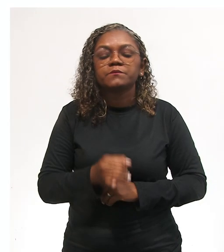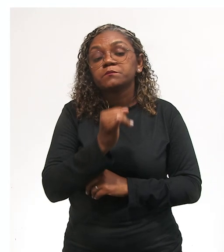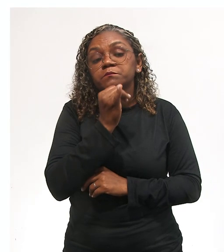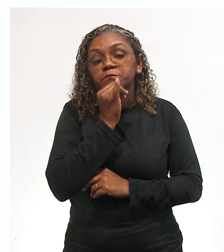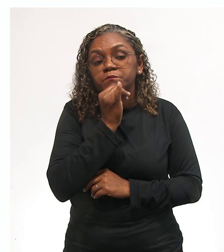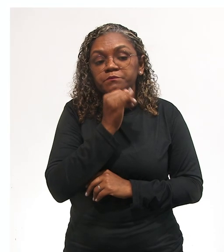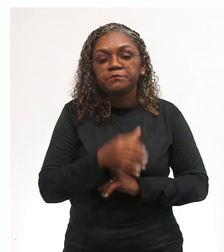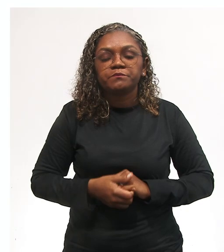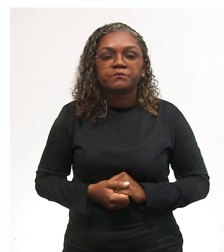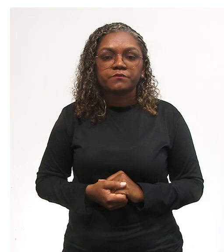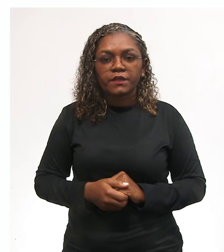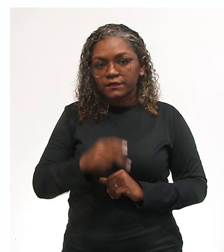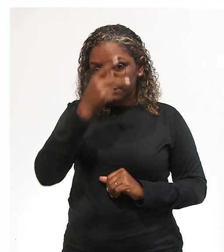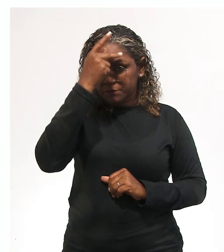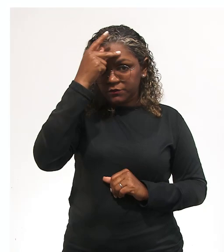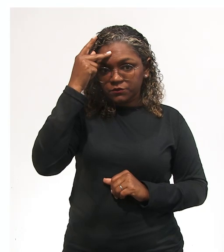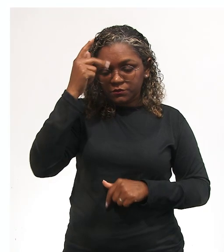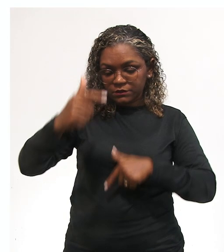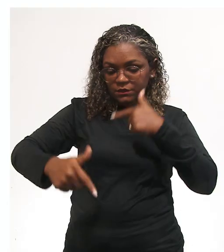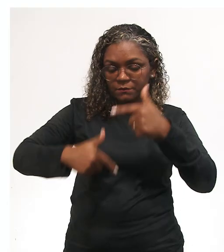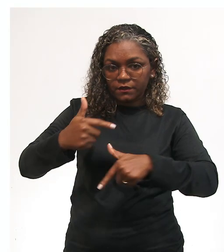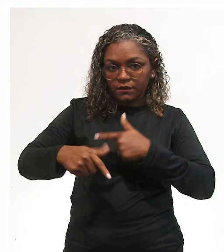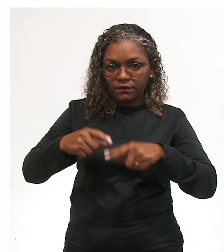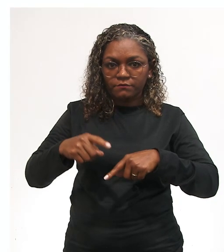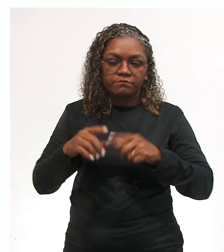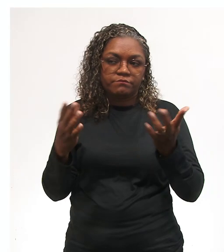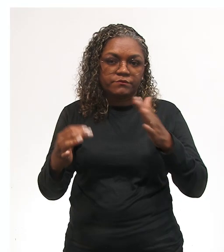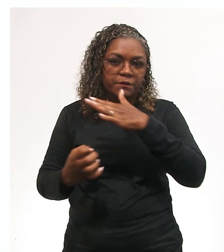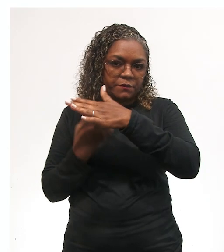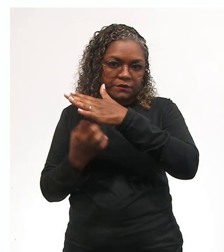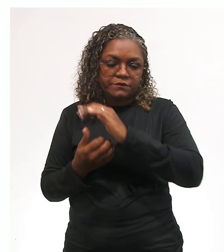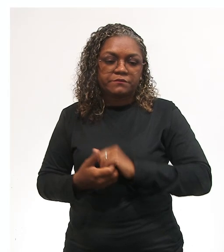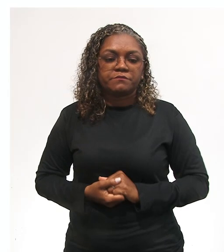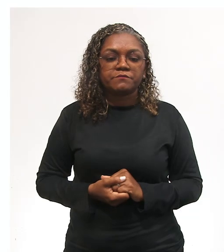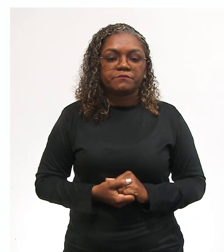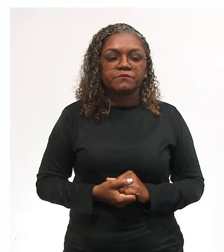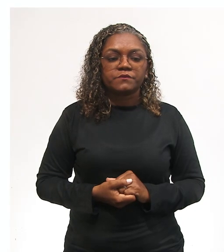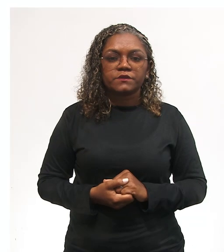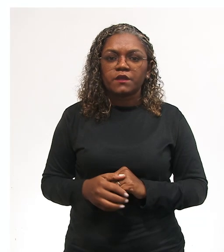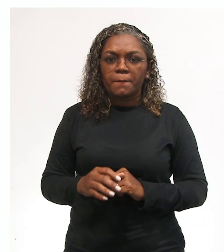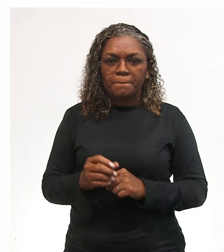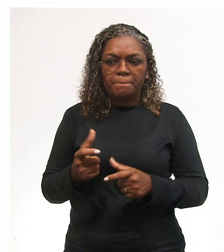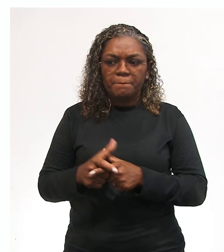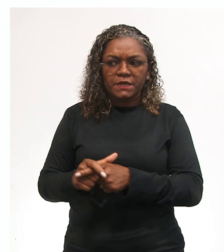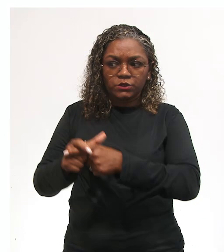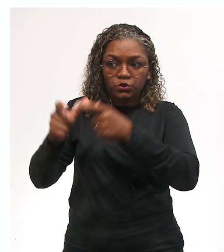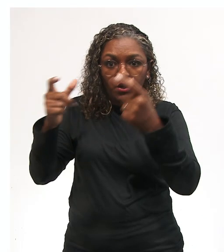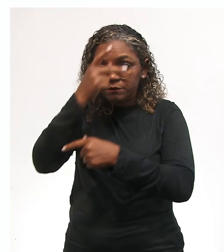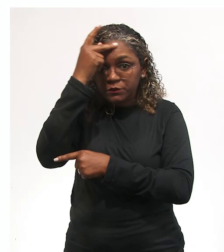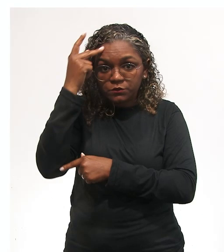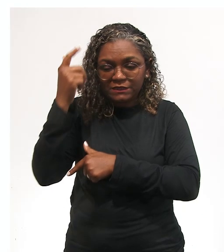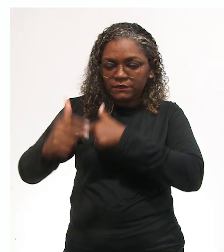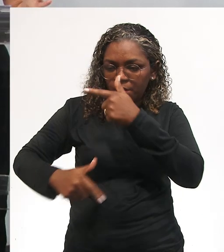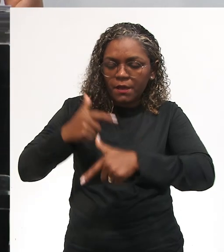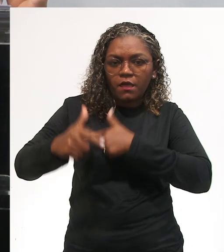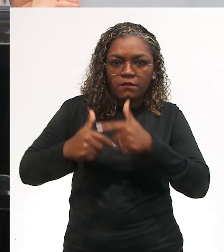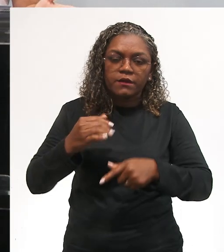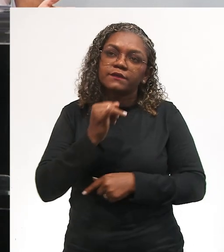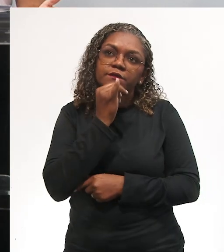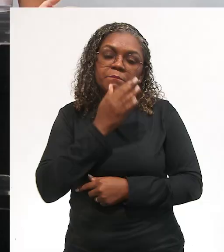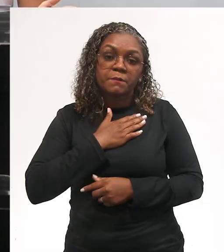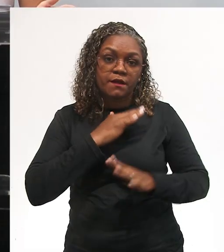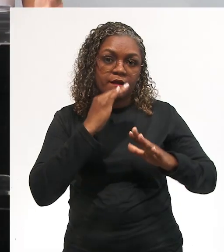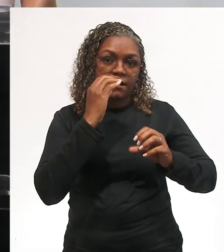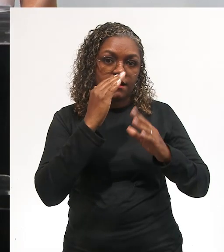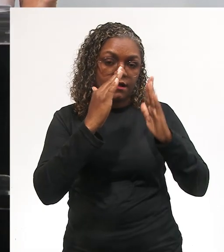proporção. Por exemplo, número de funcionários versus o tempo de execução de tarefas. Vamos pensar, eu estou fazendo uma obra na